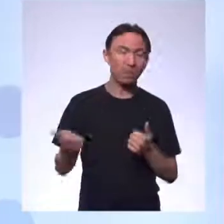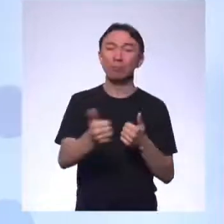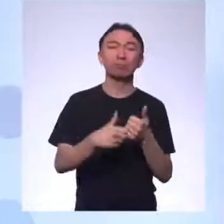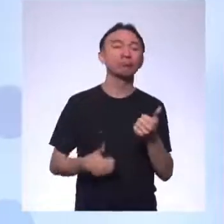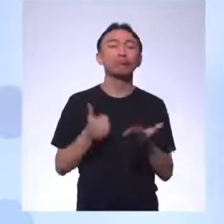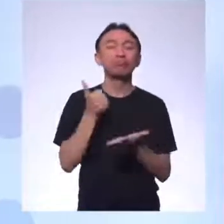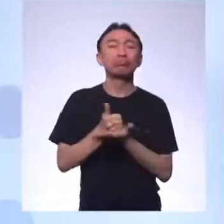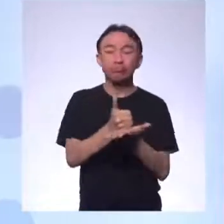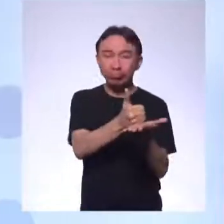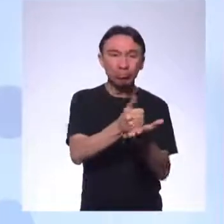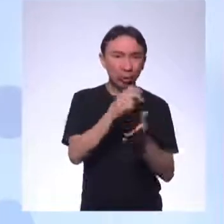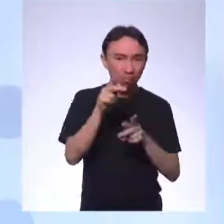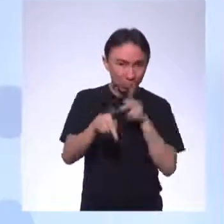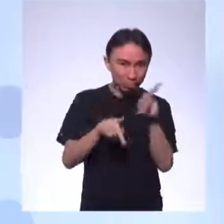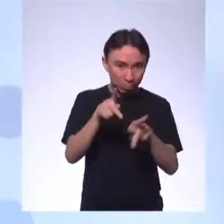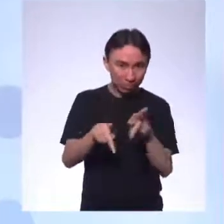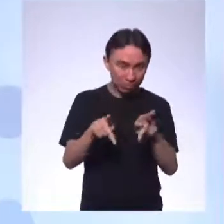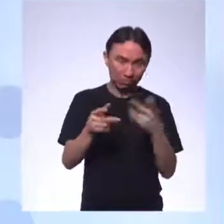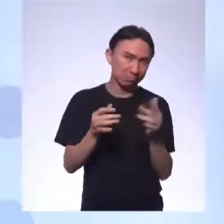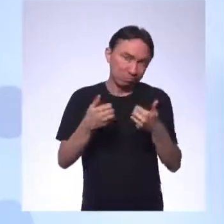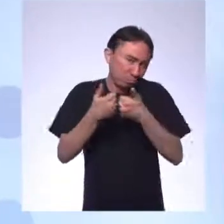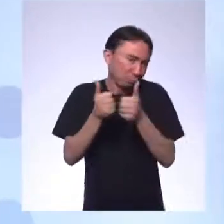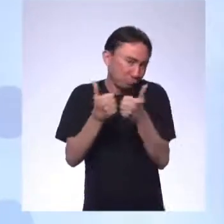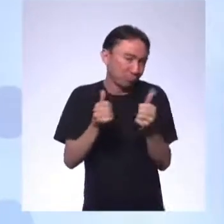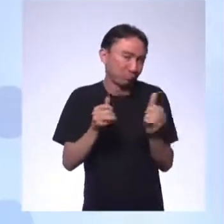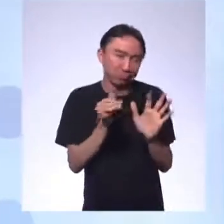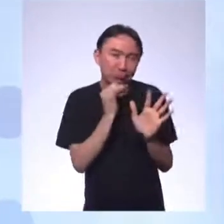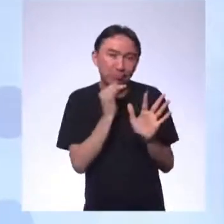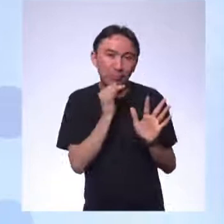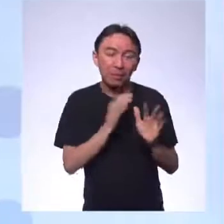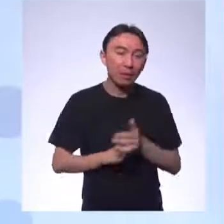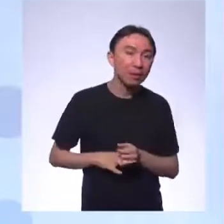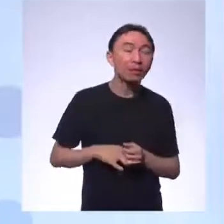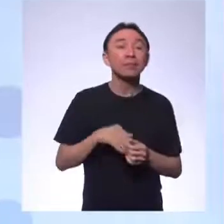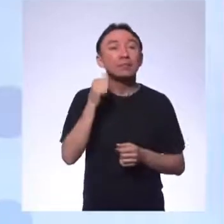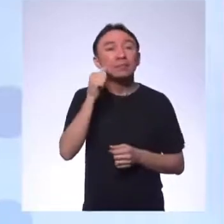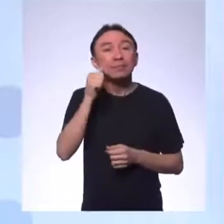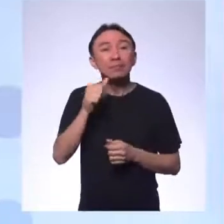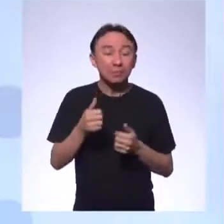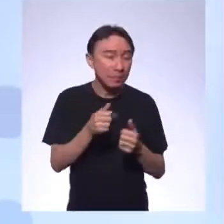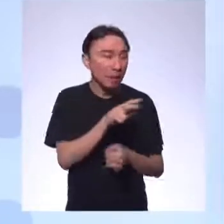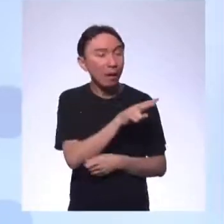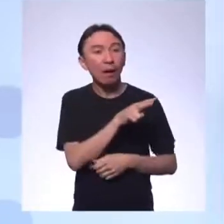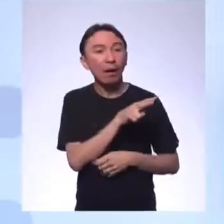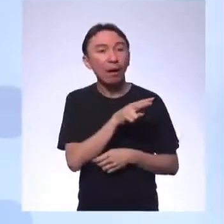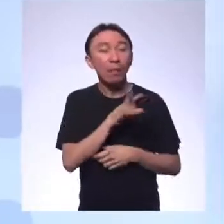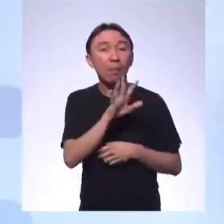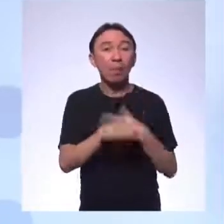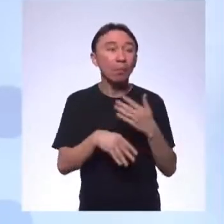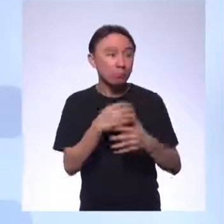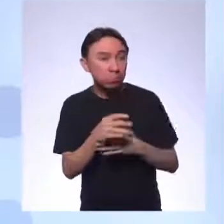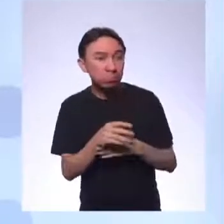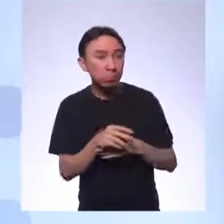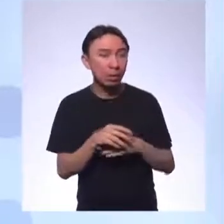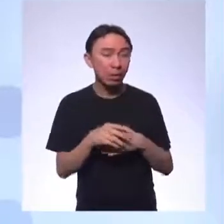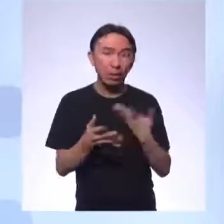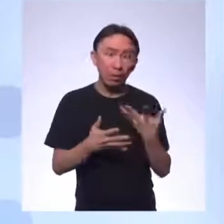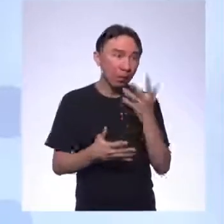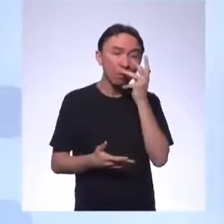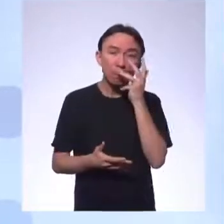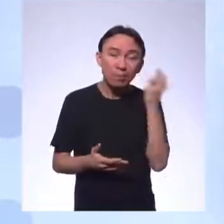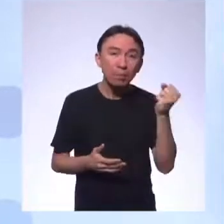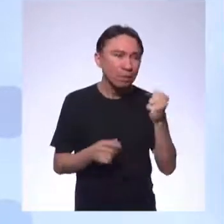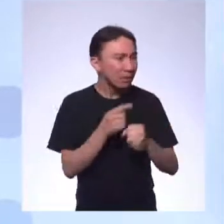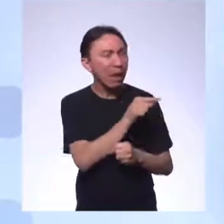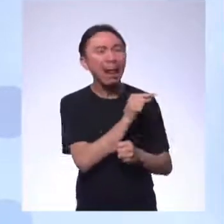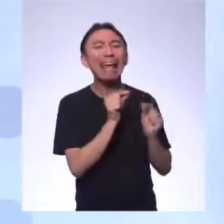ela está lá. Vamos dizer assim, ele pegou o ônibus e não a reconheceu. E aí ele se apaixonou por ela, mas não sabia